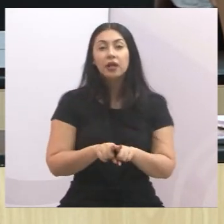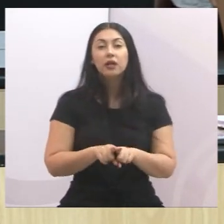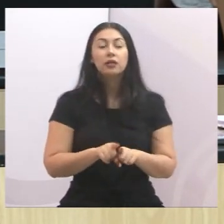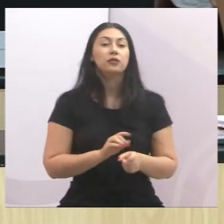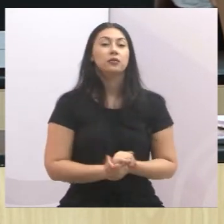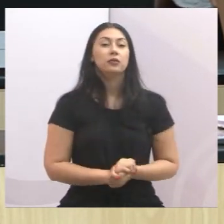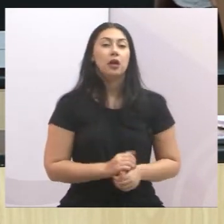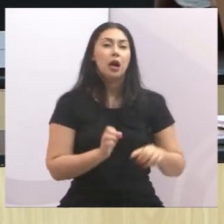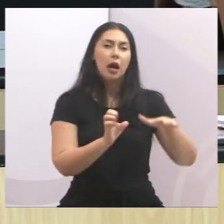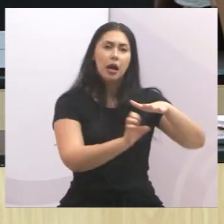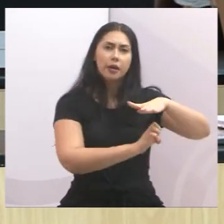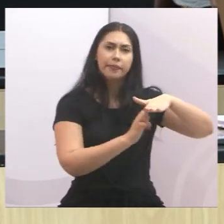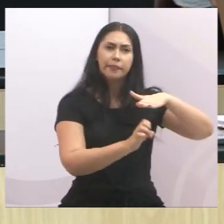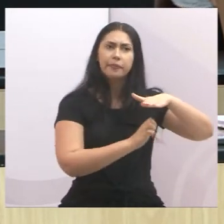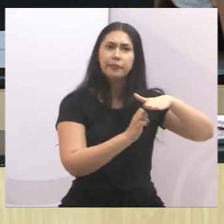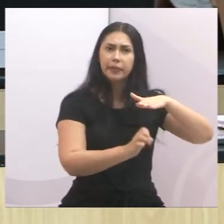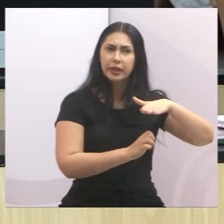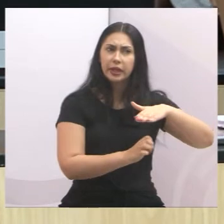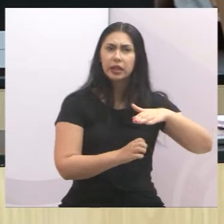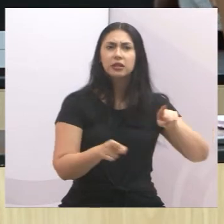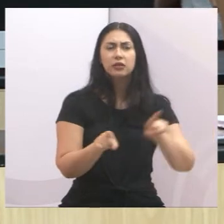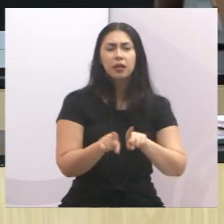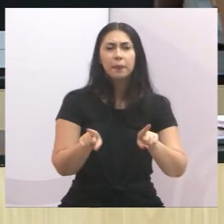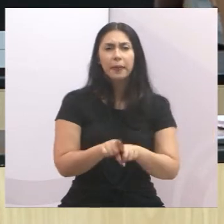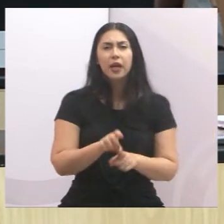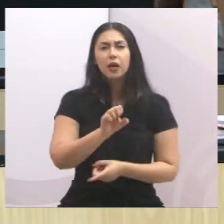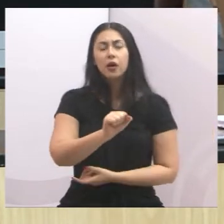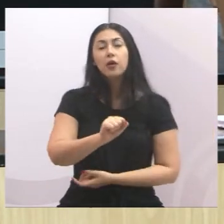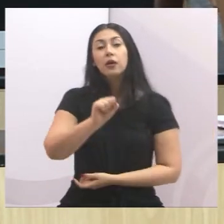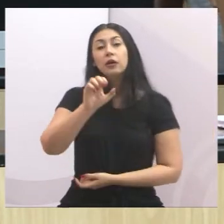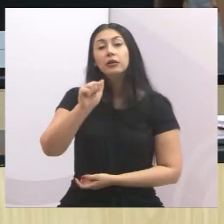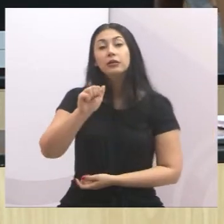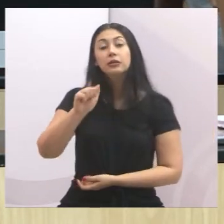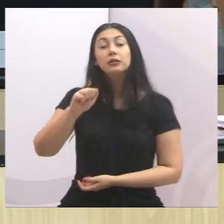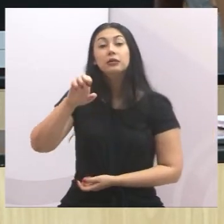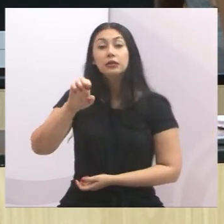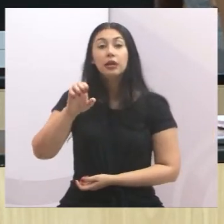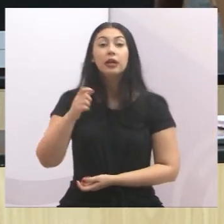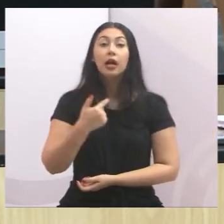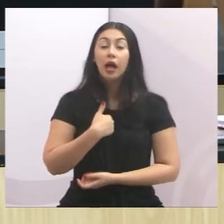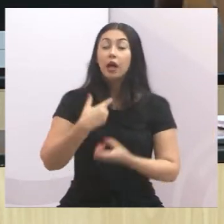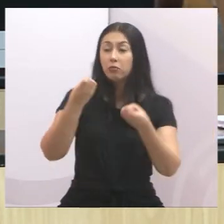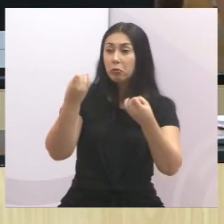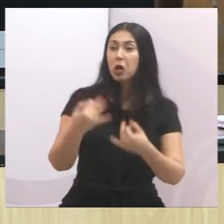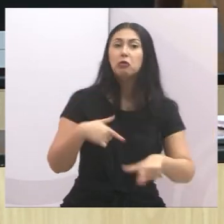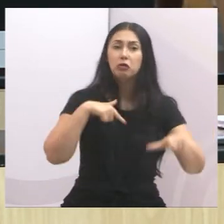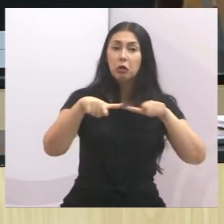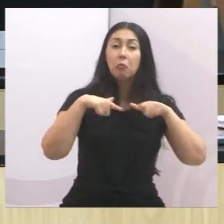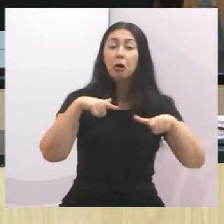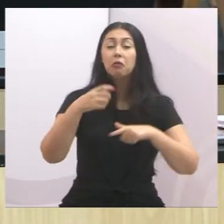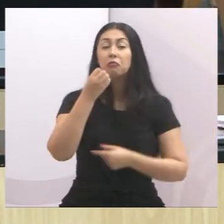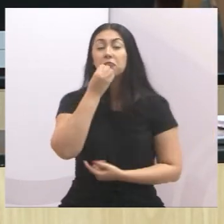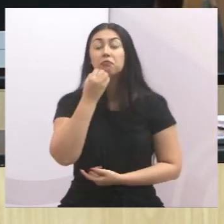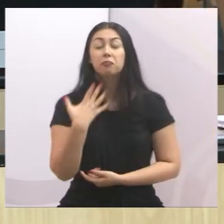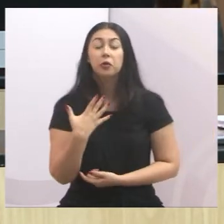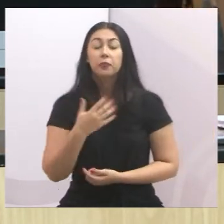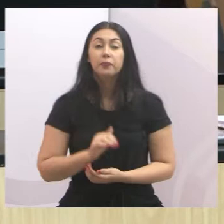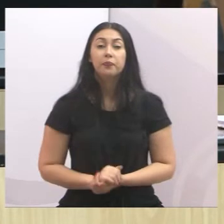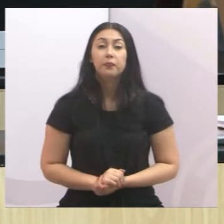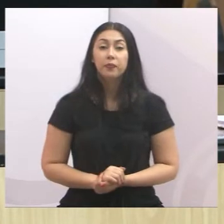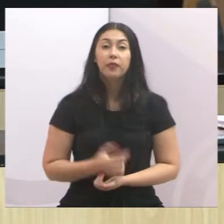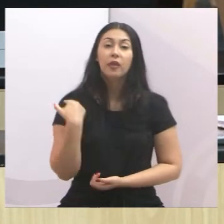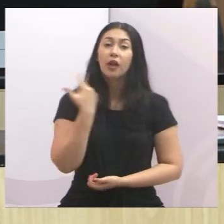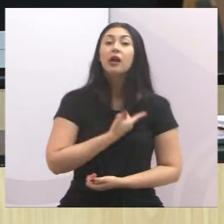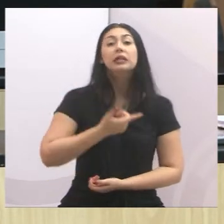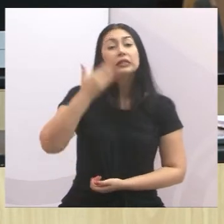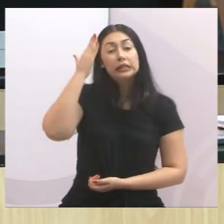da empresa contratada e diretoria do SAI, relato excelente integração. Considerando na execução